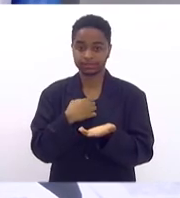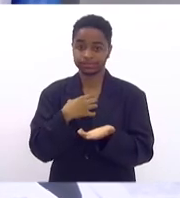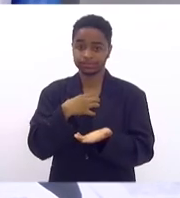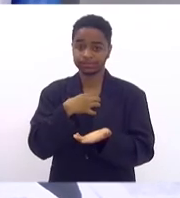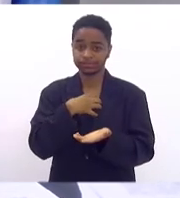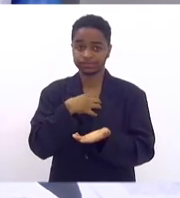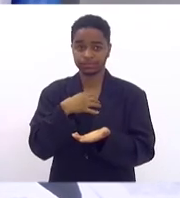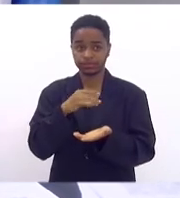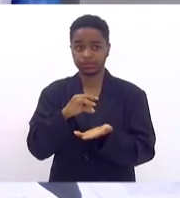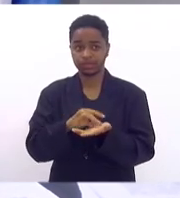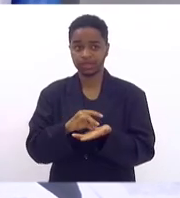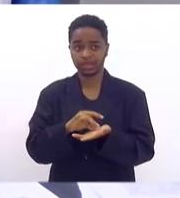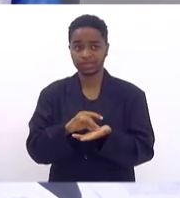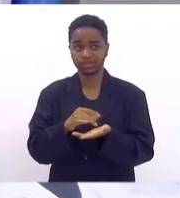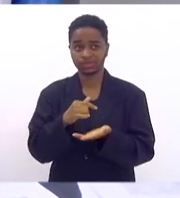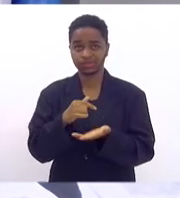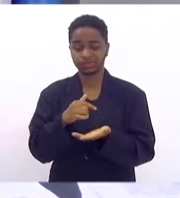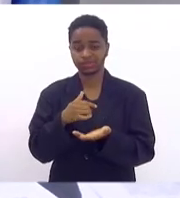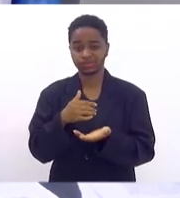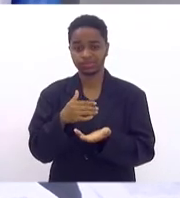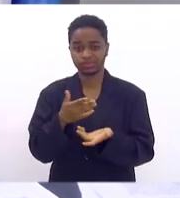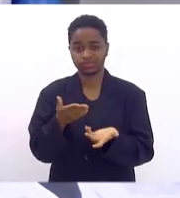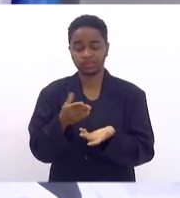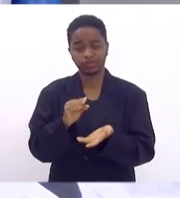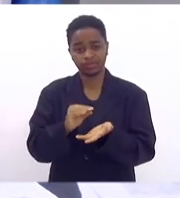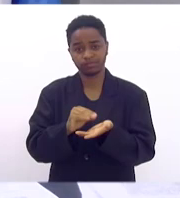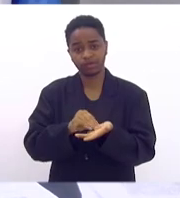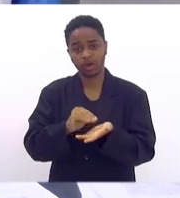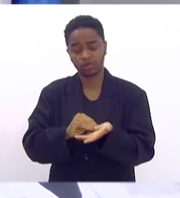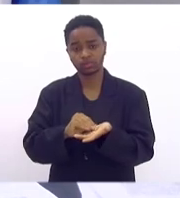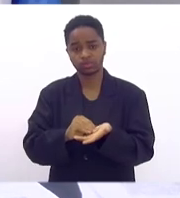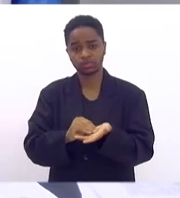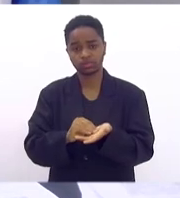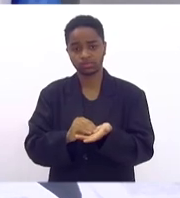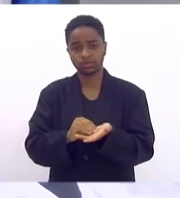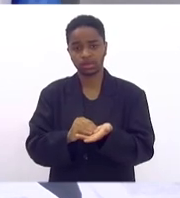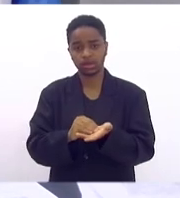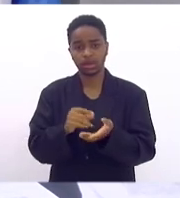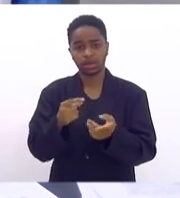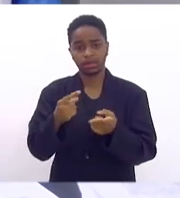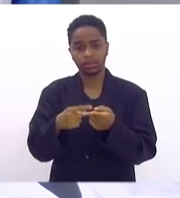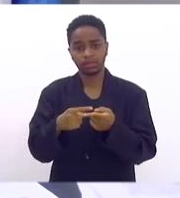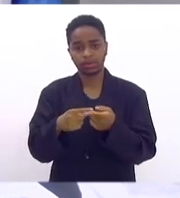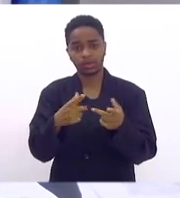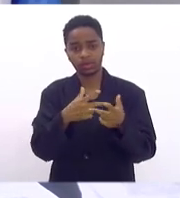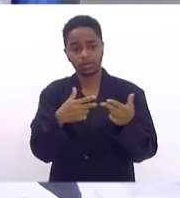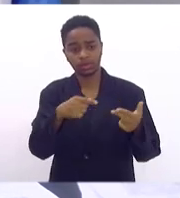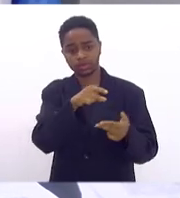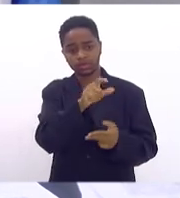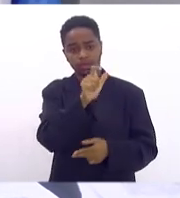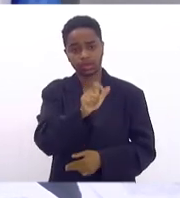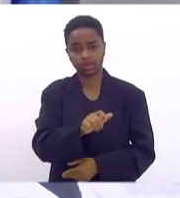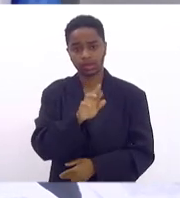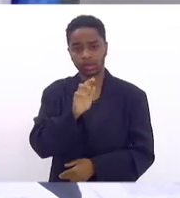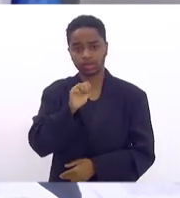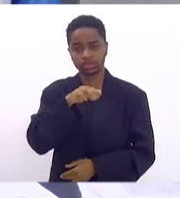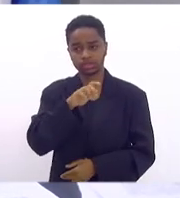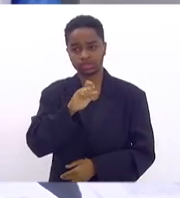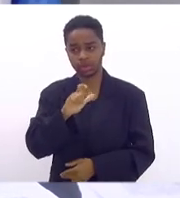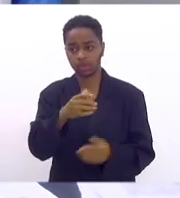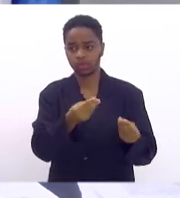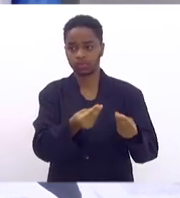fico realmente insatisfeita diante do que o senhor Rangel nos